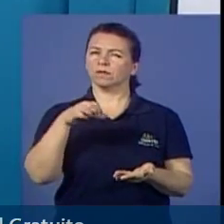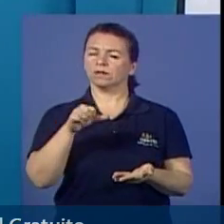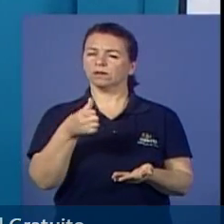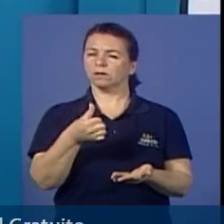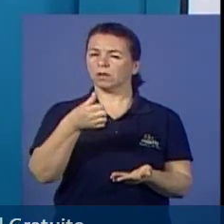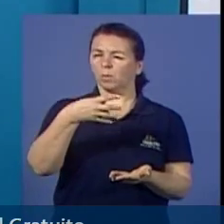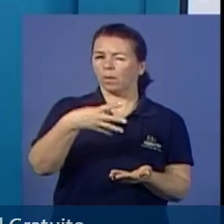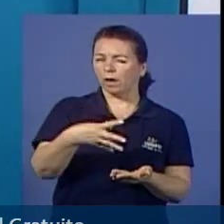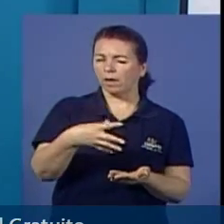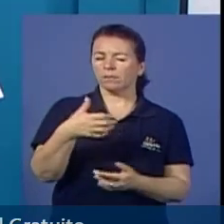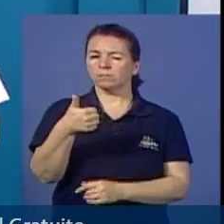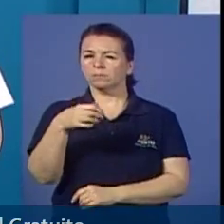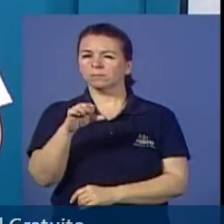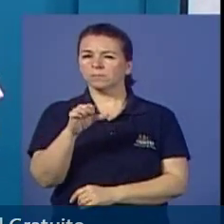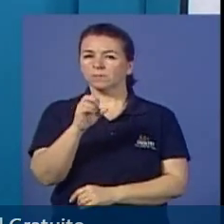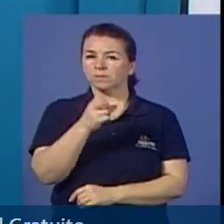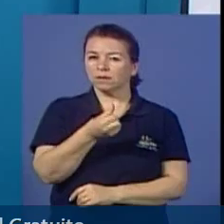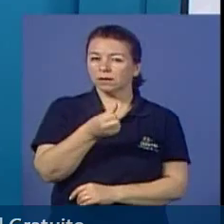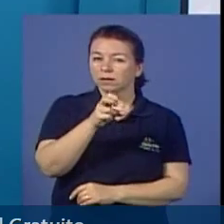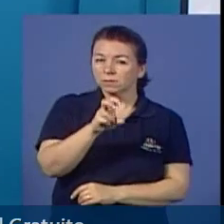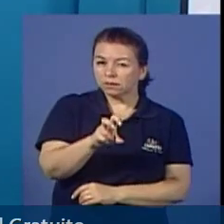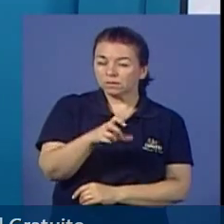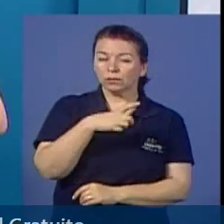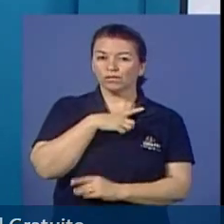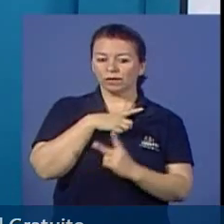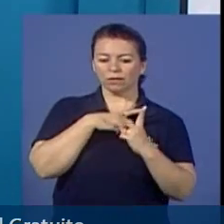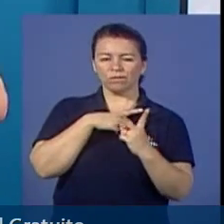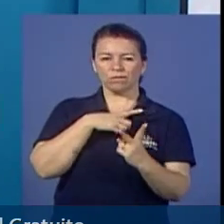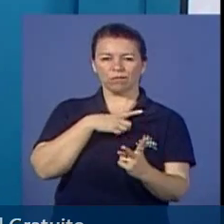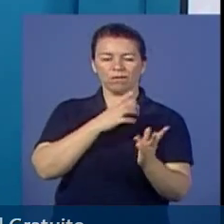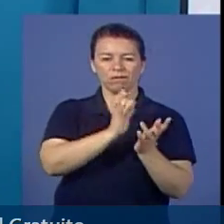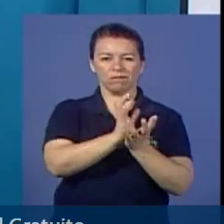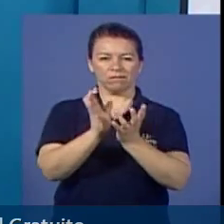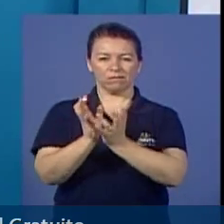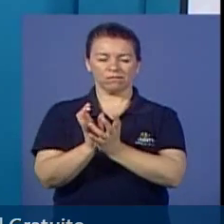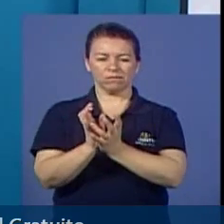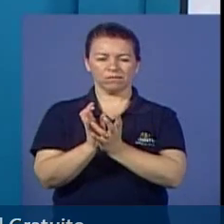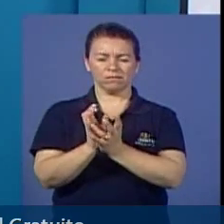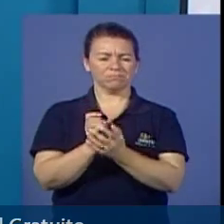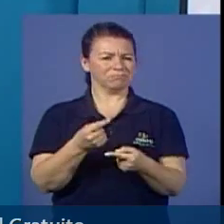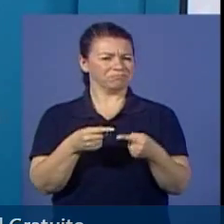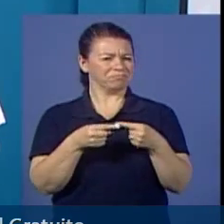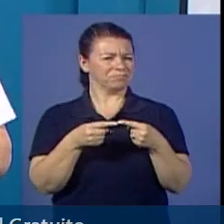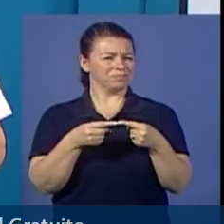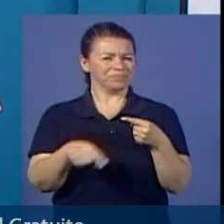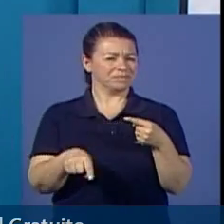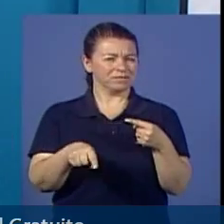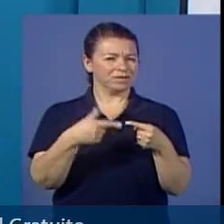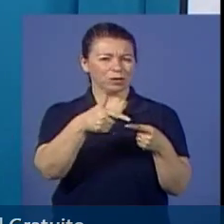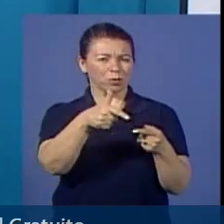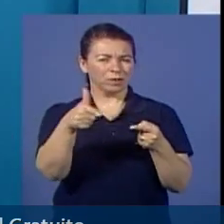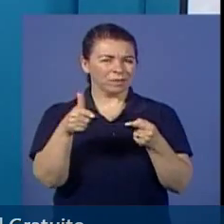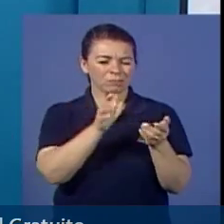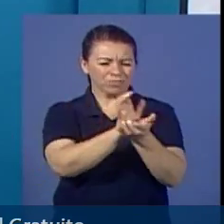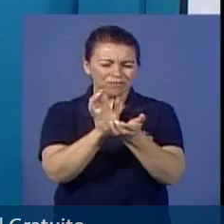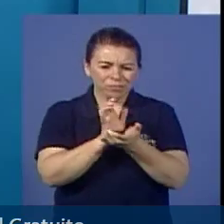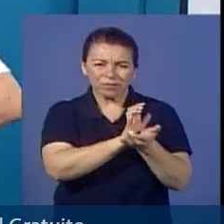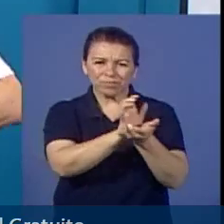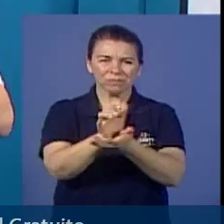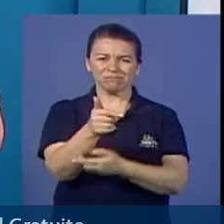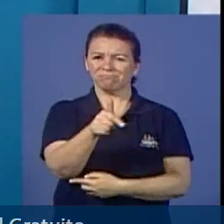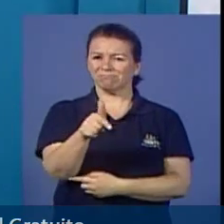65, Arena, MDB. Ele vai se aperceber. Peraí, não tem a ver com partidos nanicos. Tem a ver com